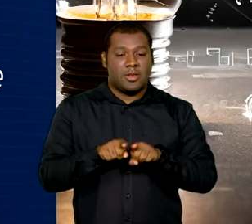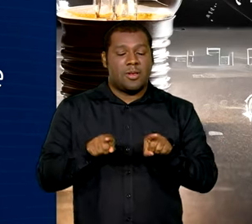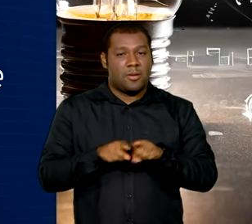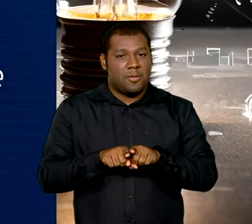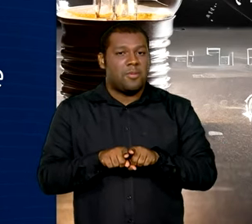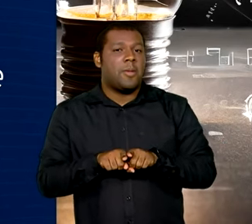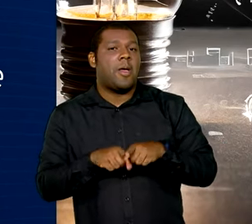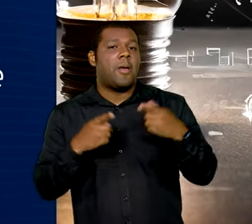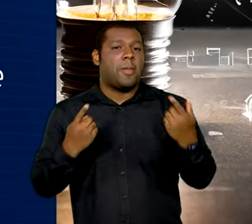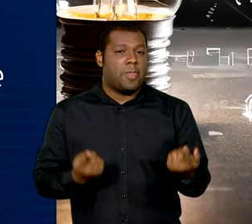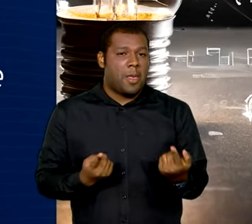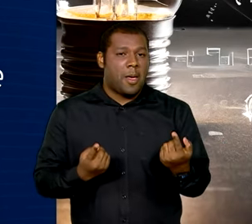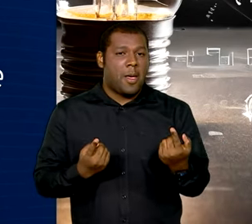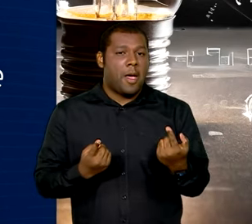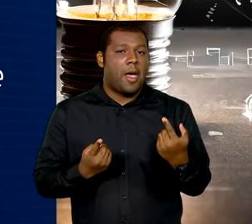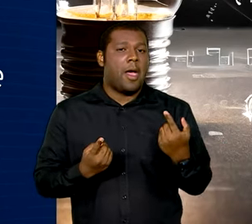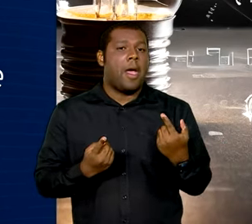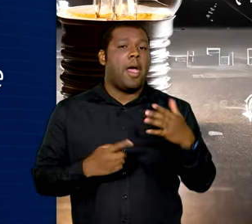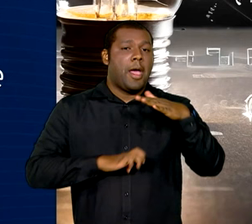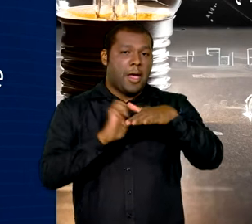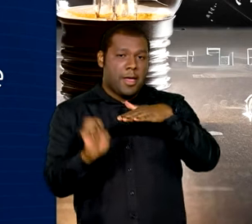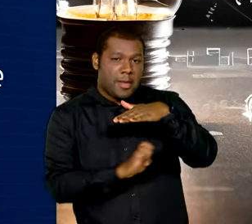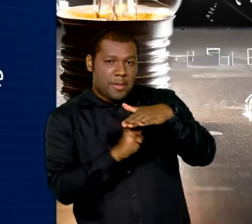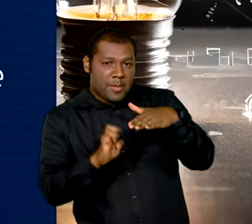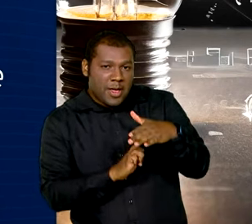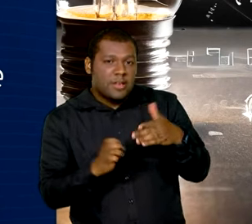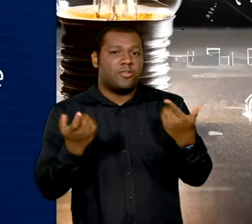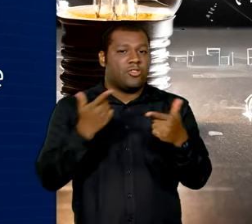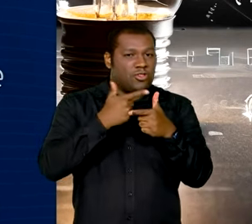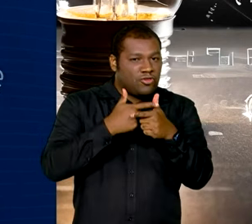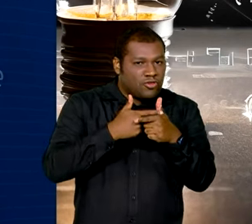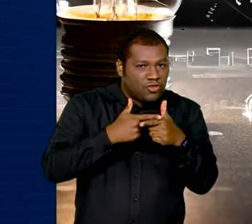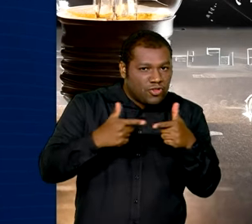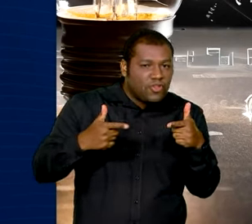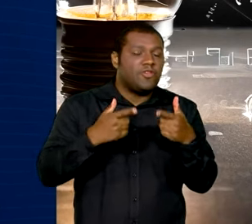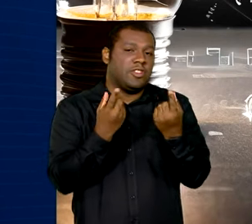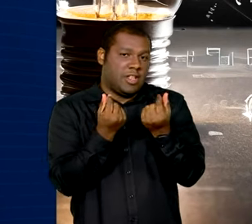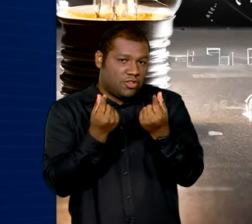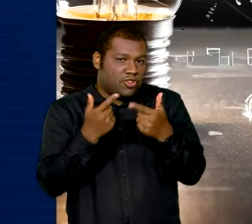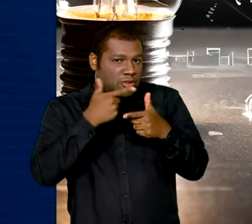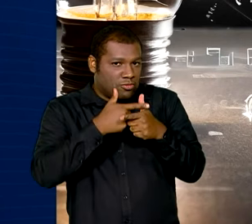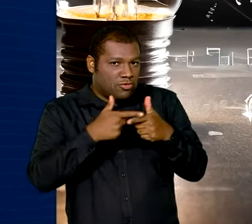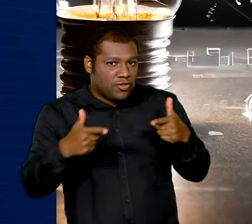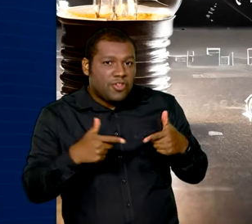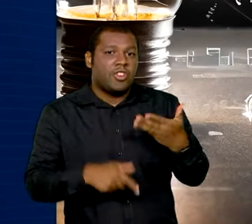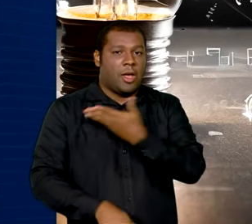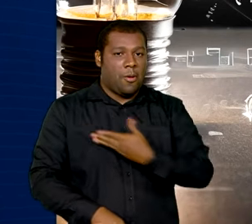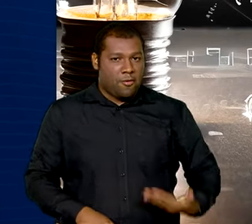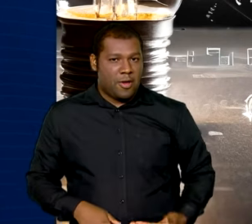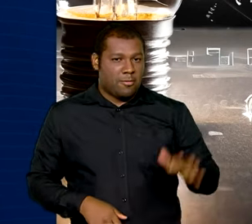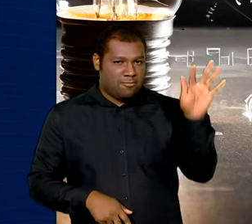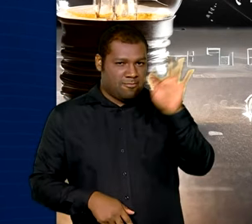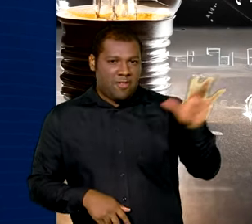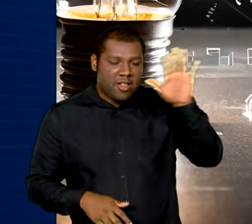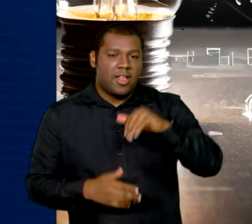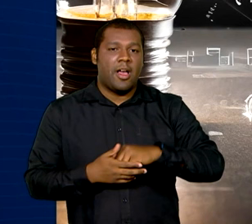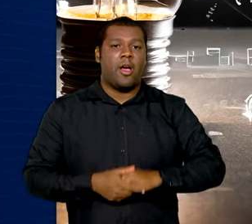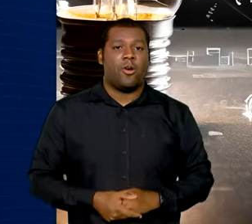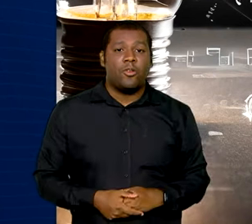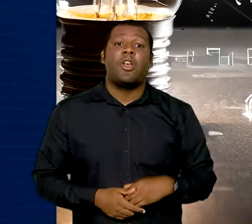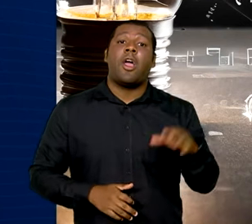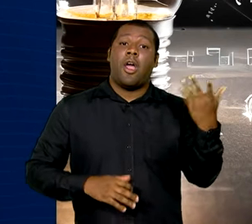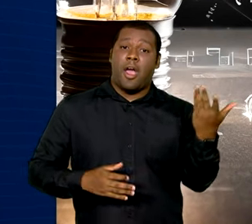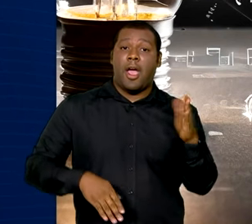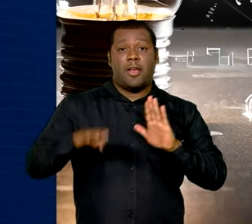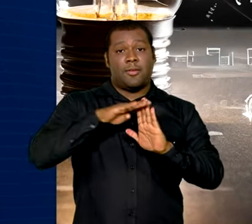serão compartilhados entre as empresas e o governo federal. 11 chamadas públicas já foram